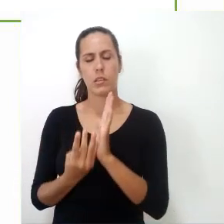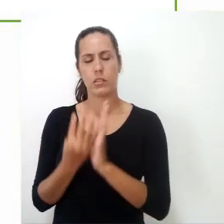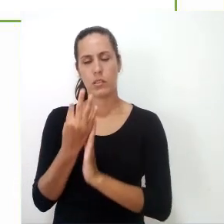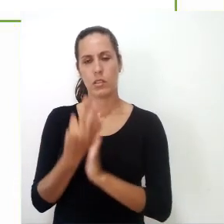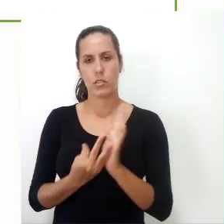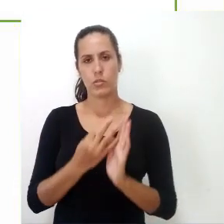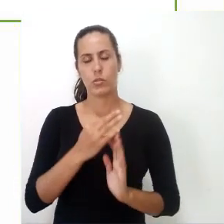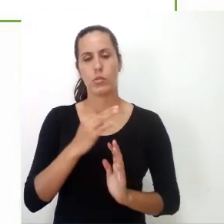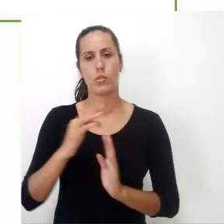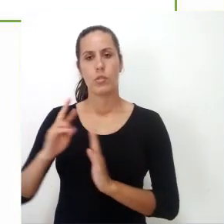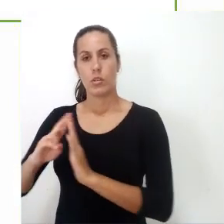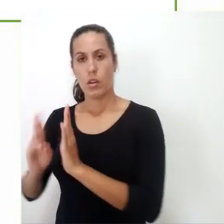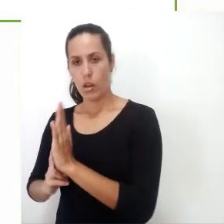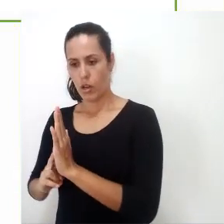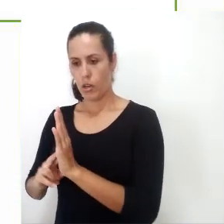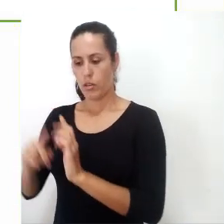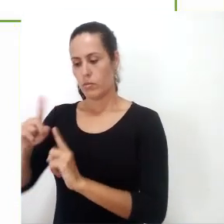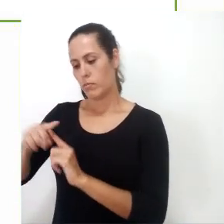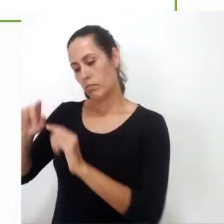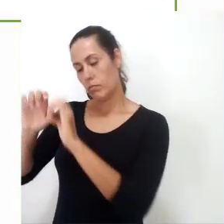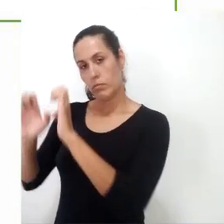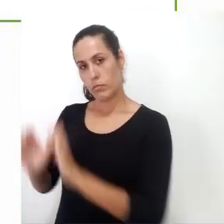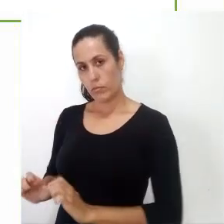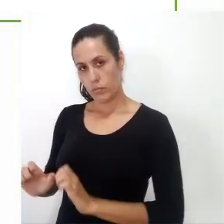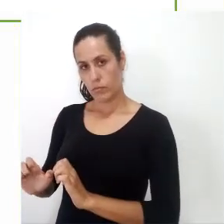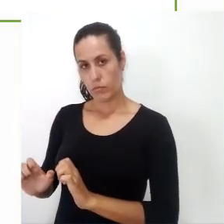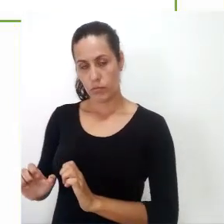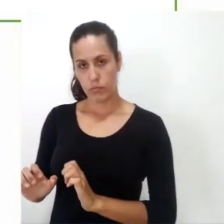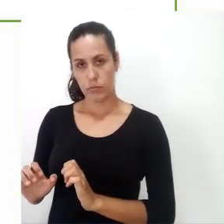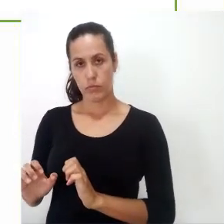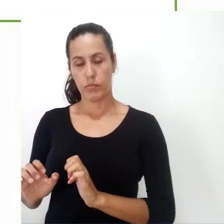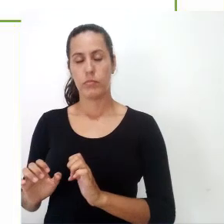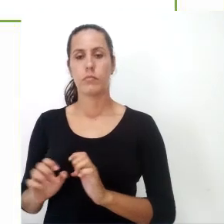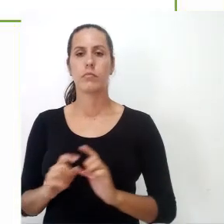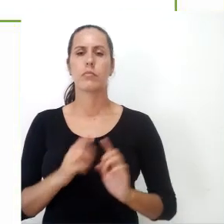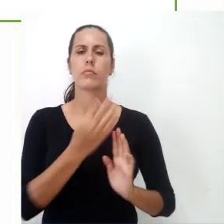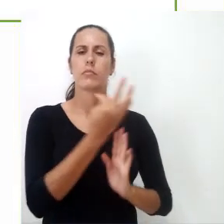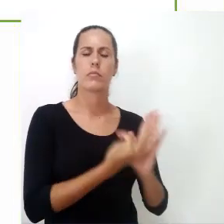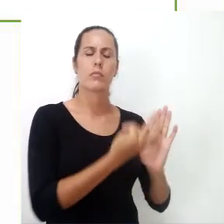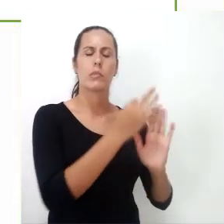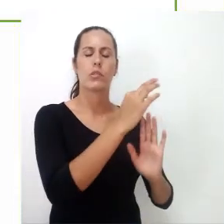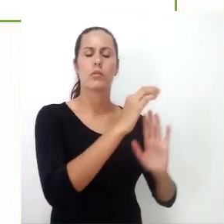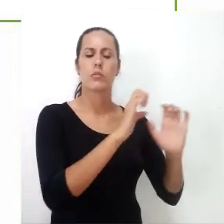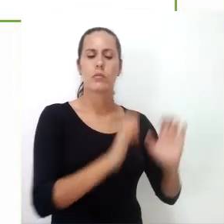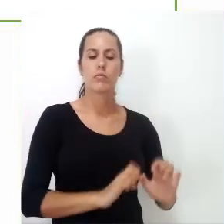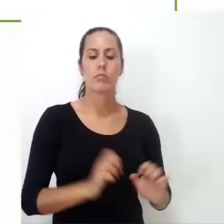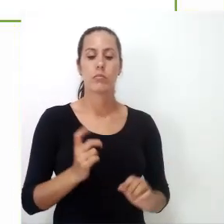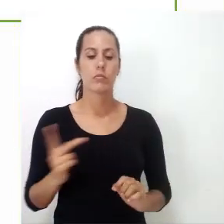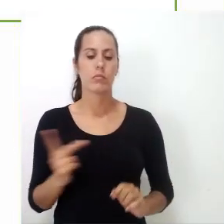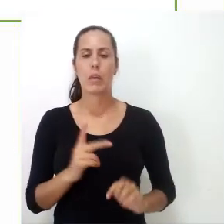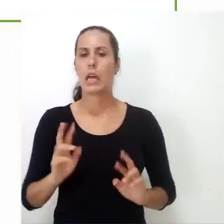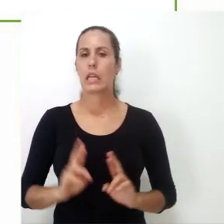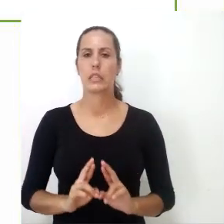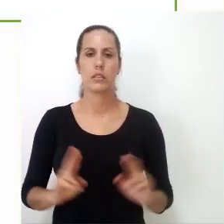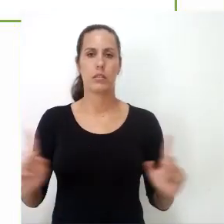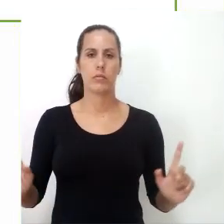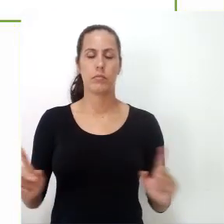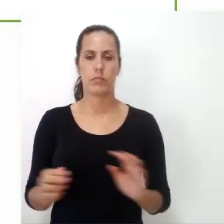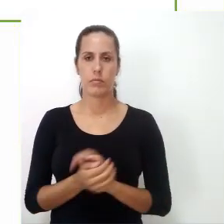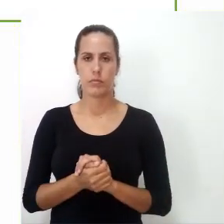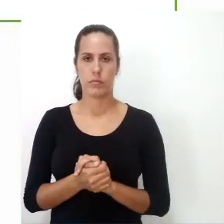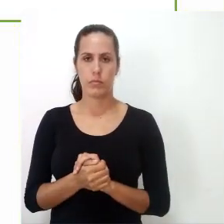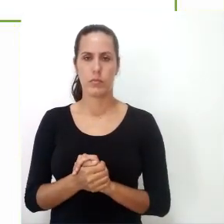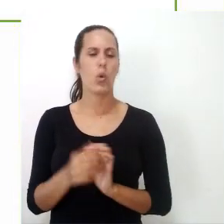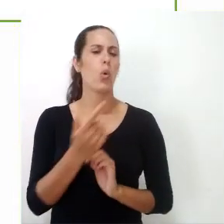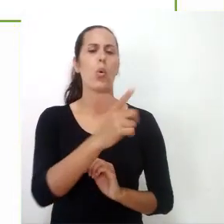texto normativo, ele tem a sua estrutura X, a sua estrutura que vai